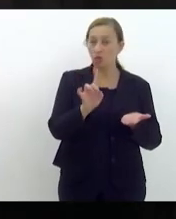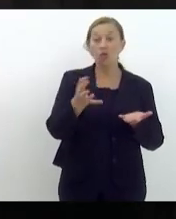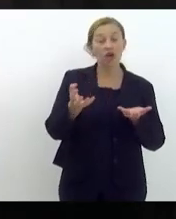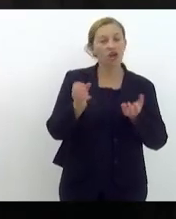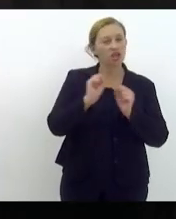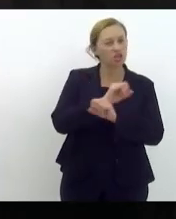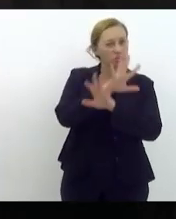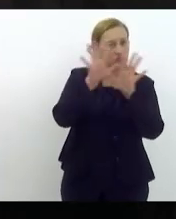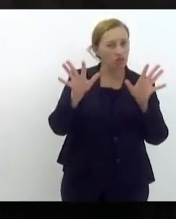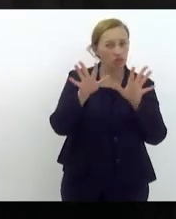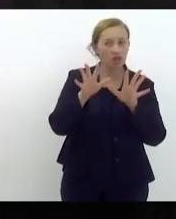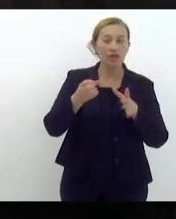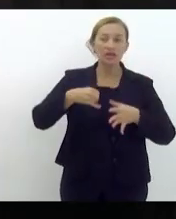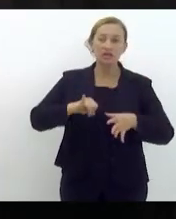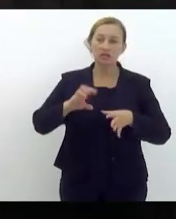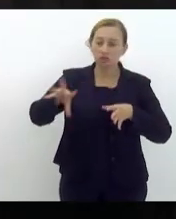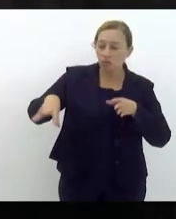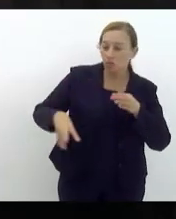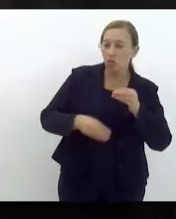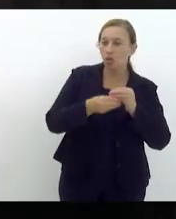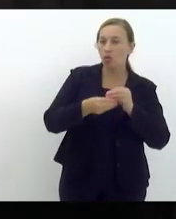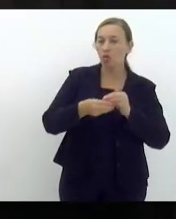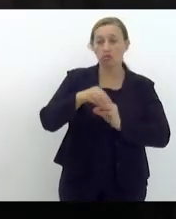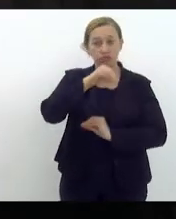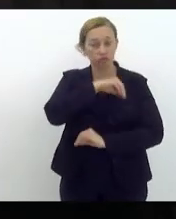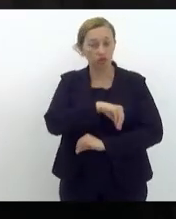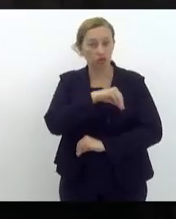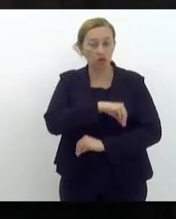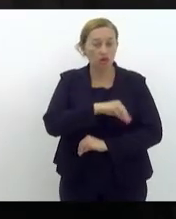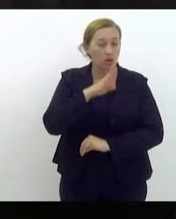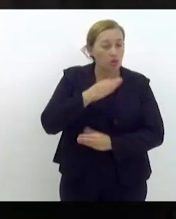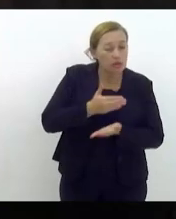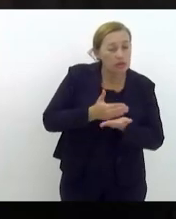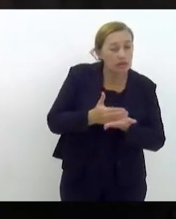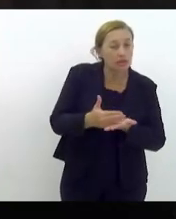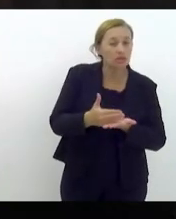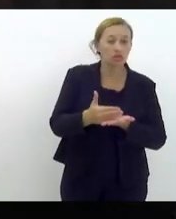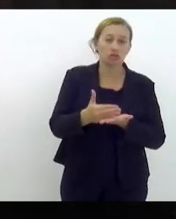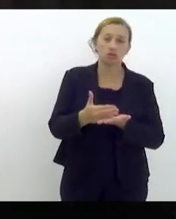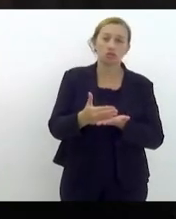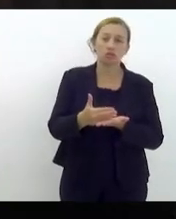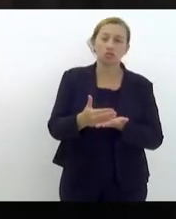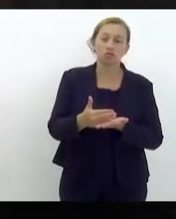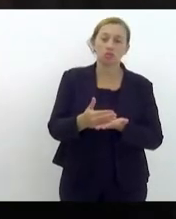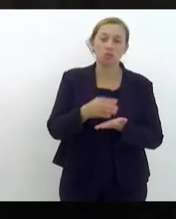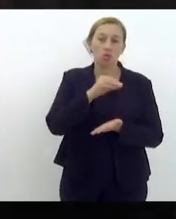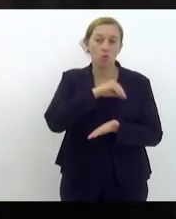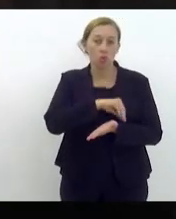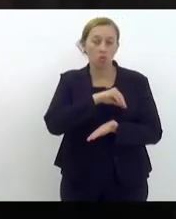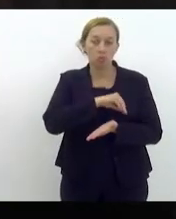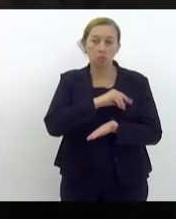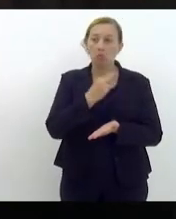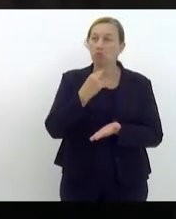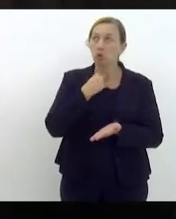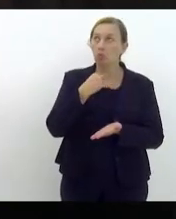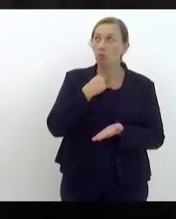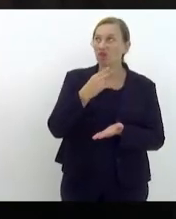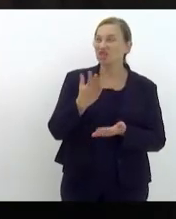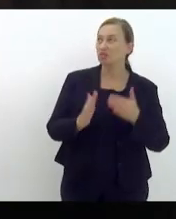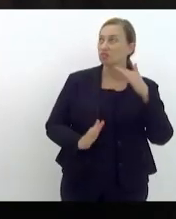se nós implementassemos o piso e o piso é um ponto de partida o piso não pode ser considerado um